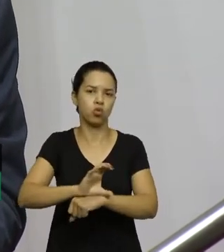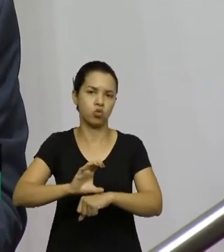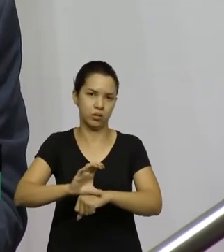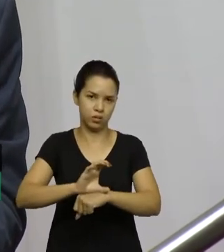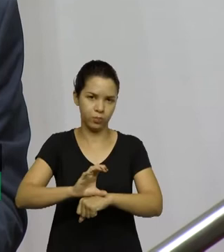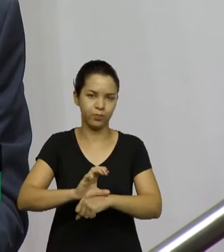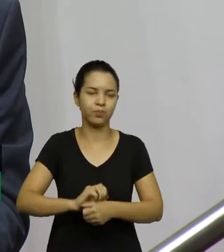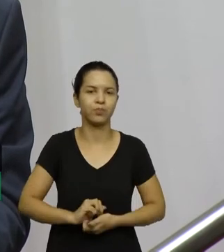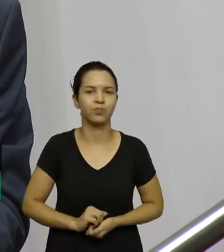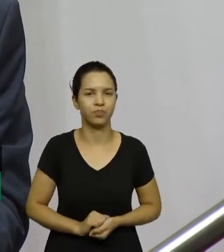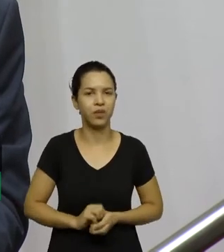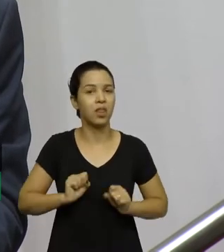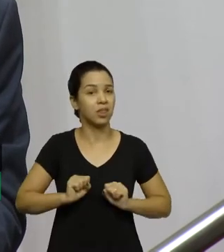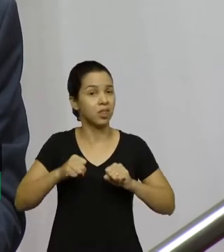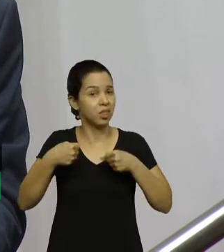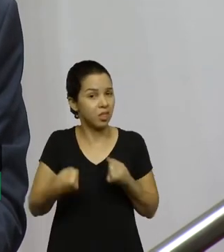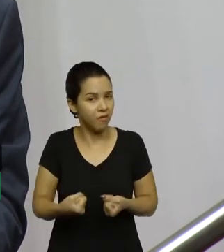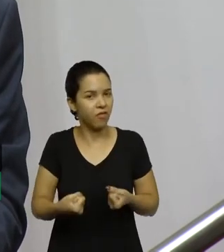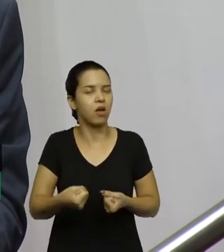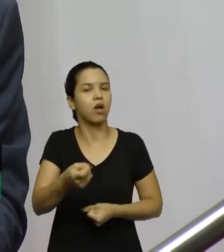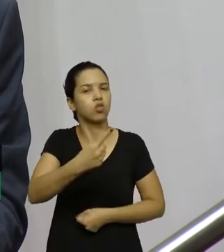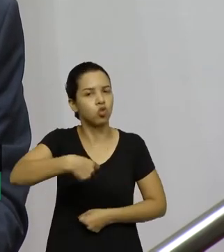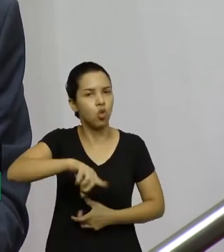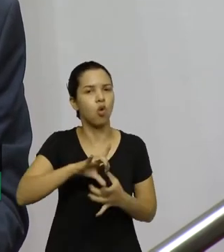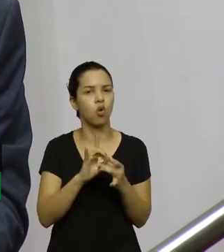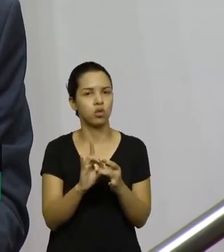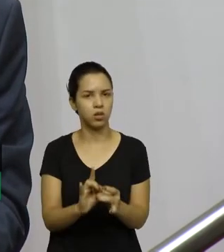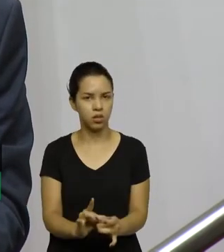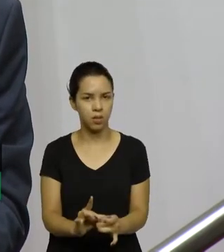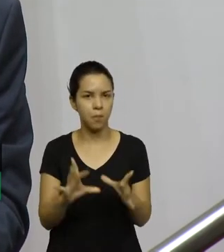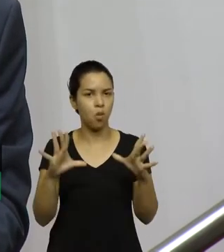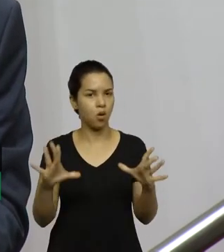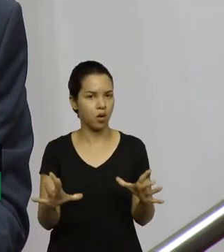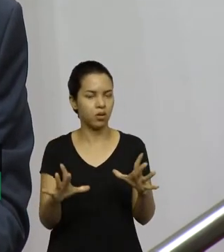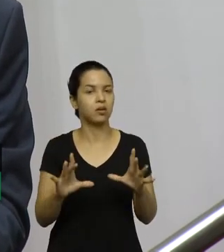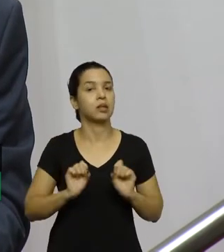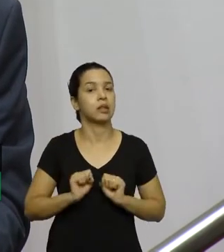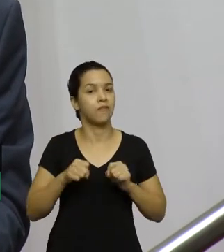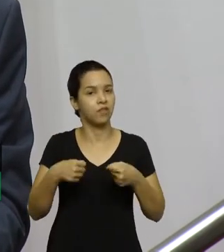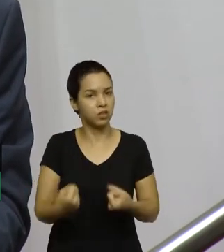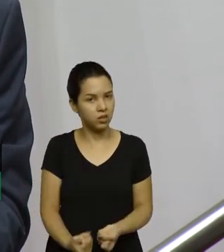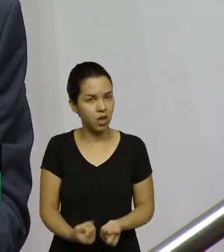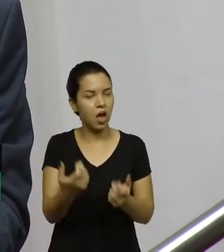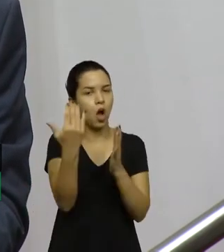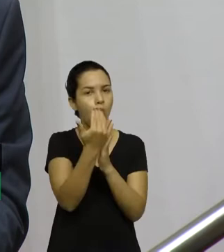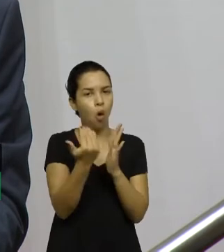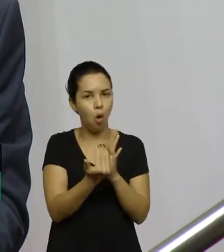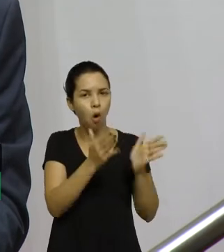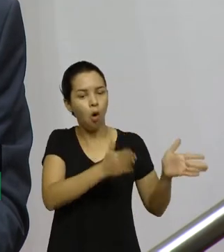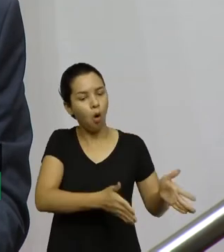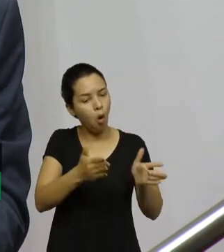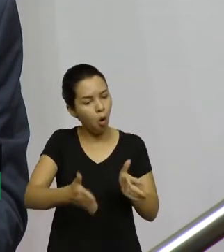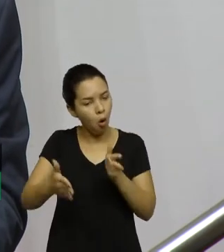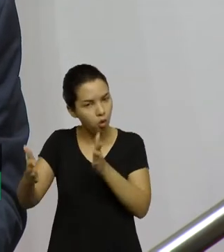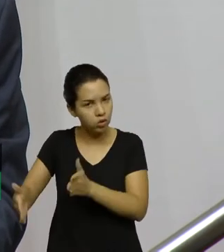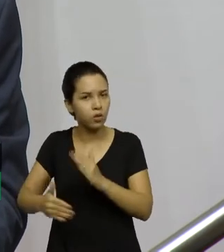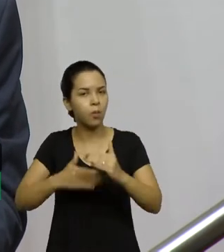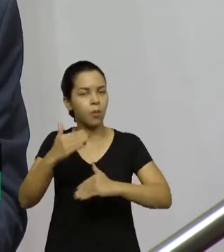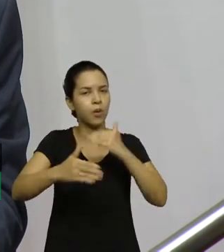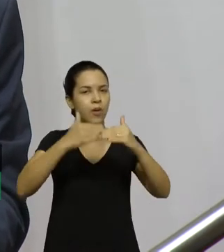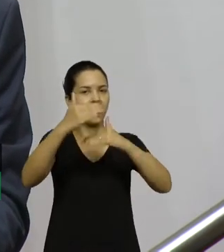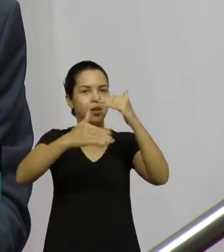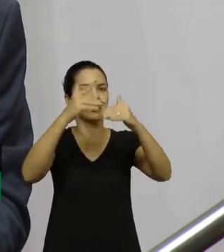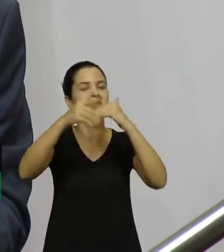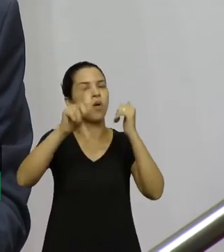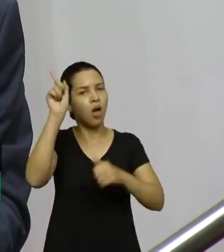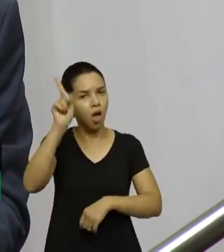Constituição, de defender a nossa democracia, de defender a ordem e o progresso, que não são o lema, que são o